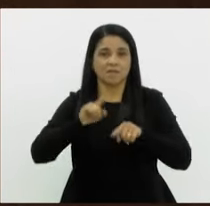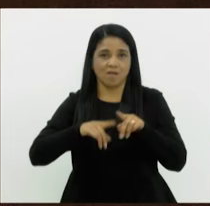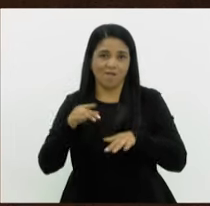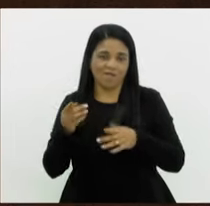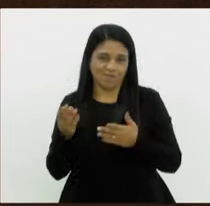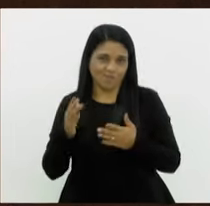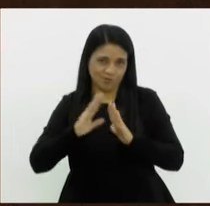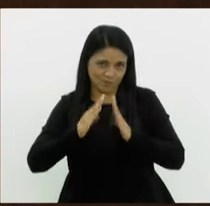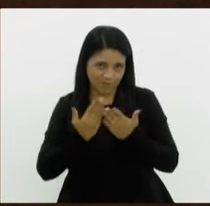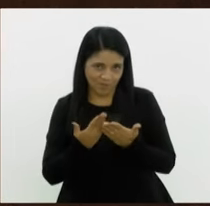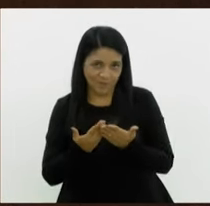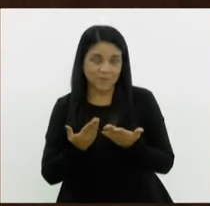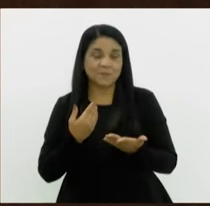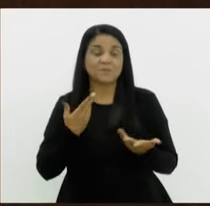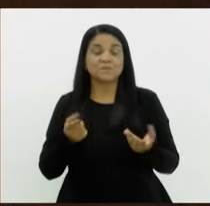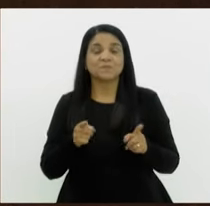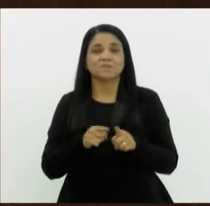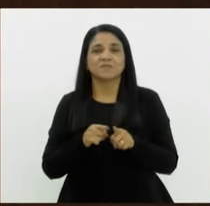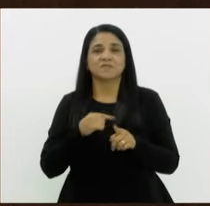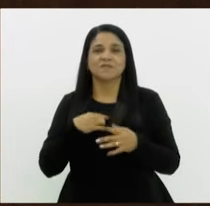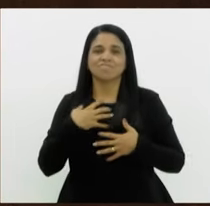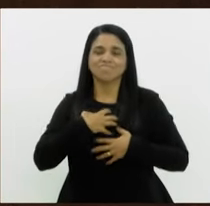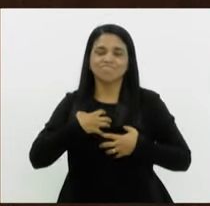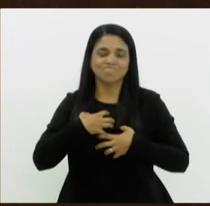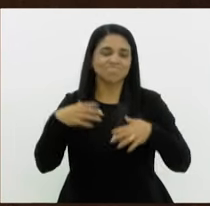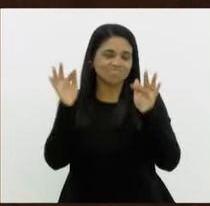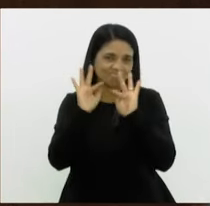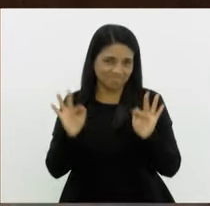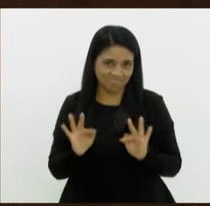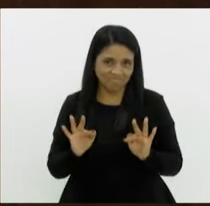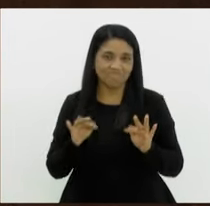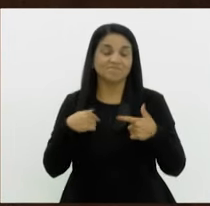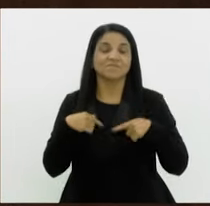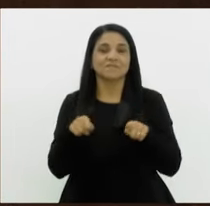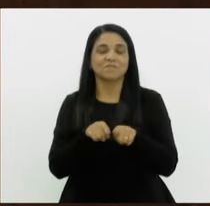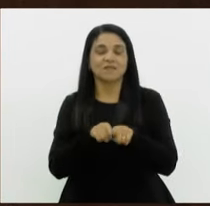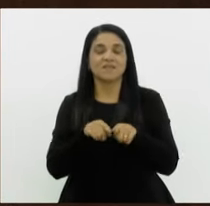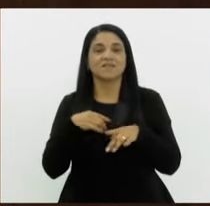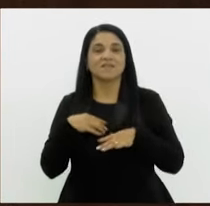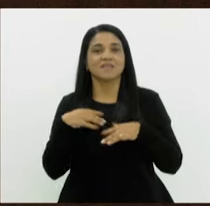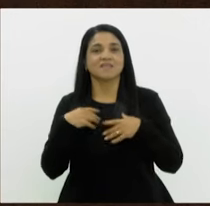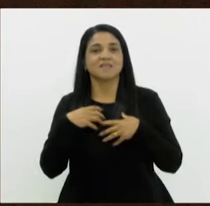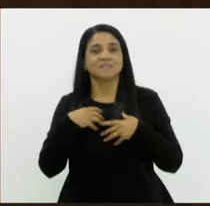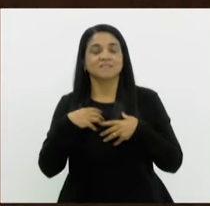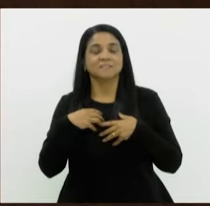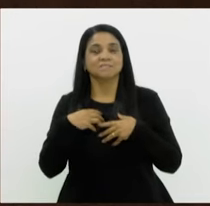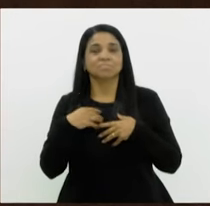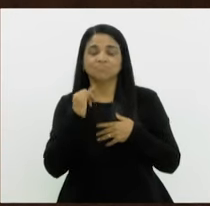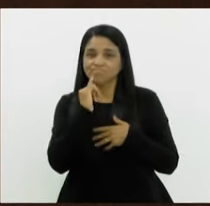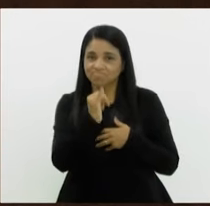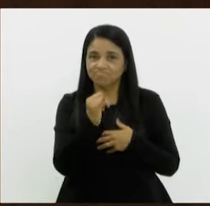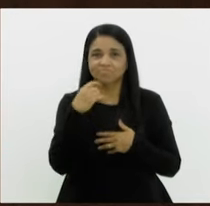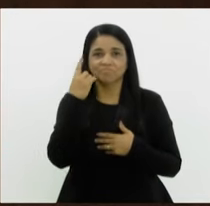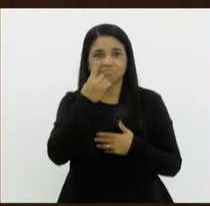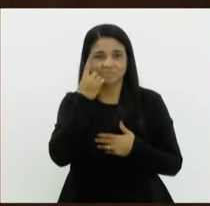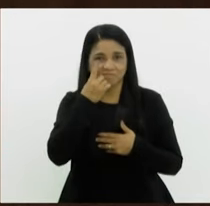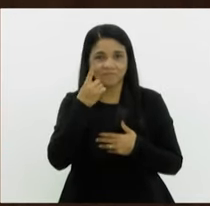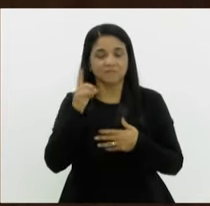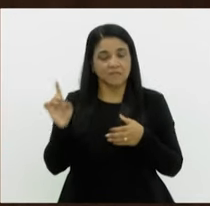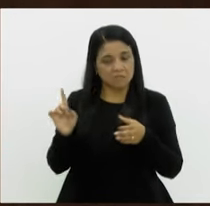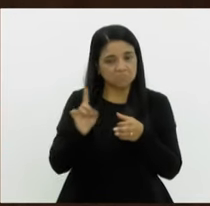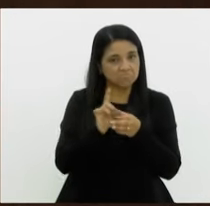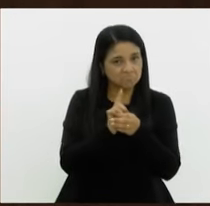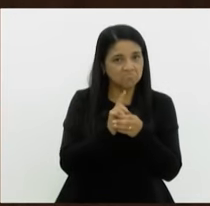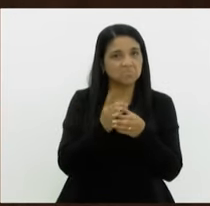né, traduzindo aqui a minha felicidade, dizer aos colegas que também a coautoria está aberta aqui